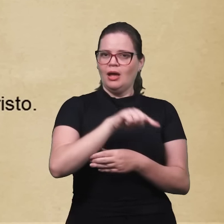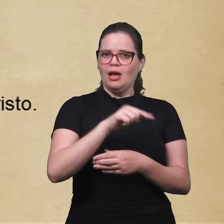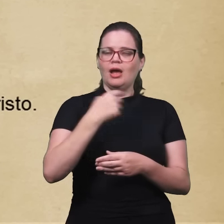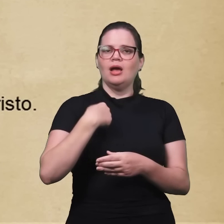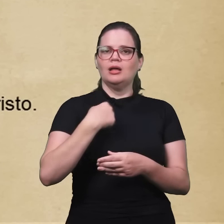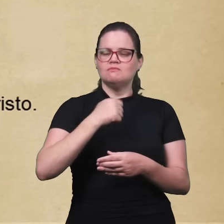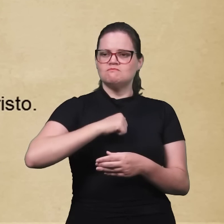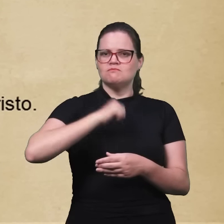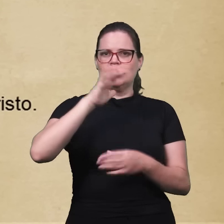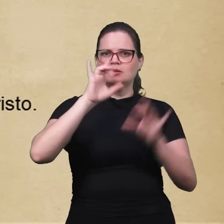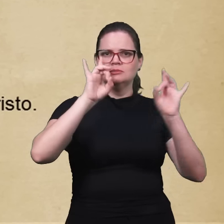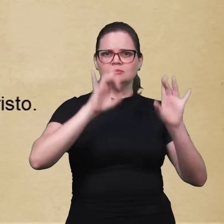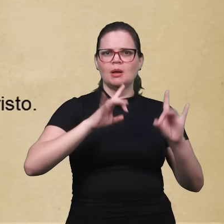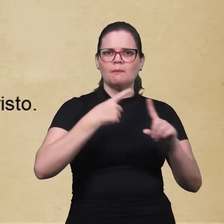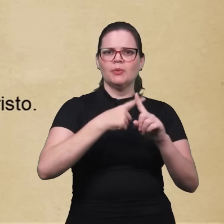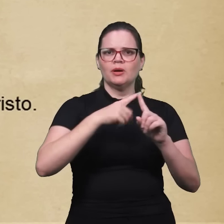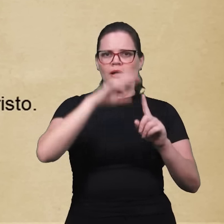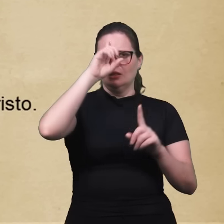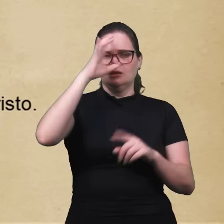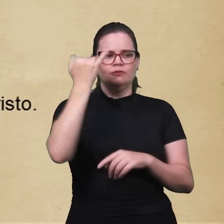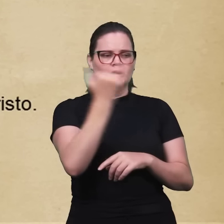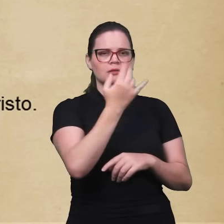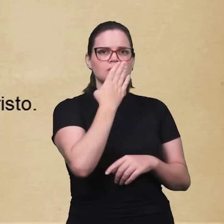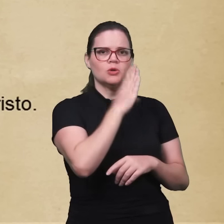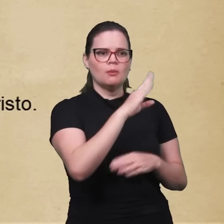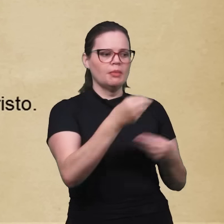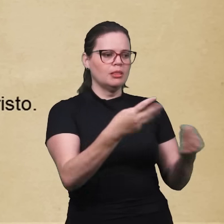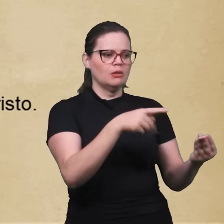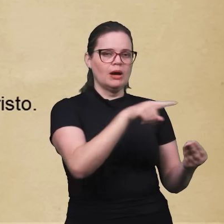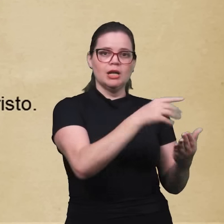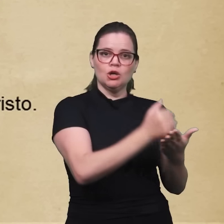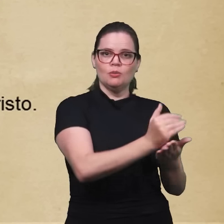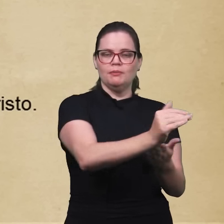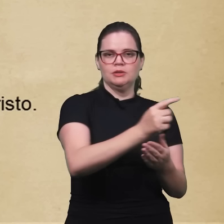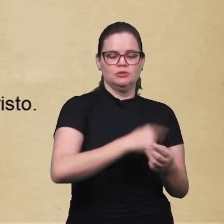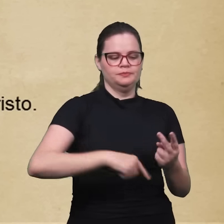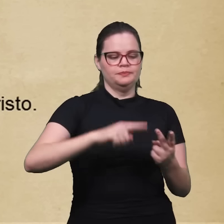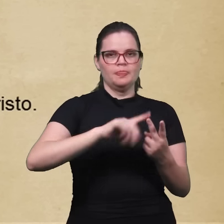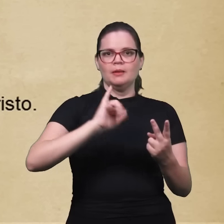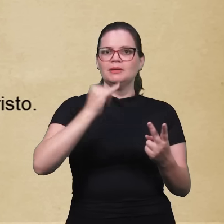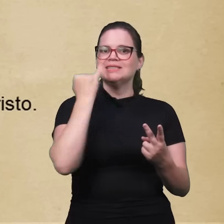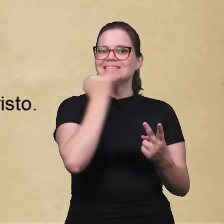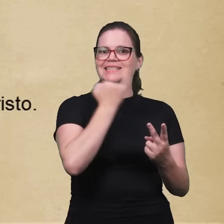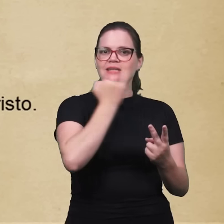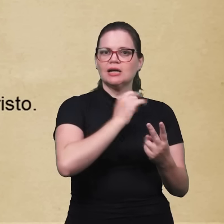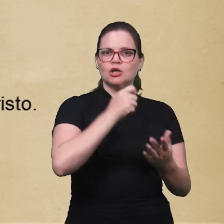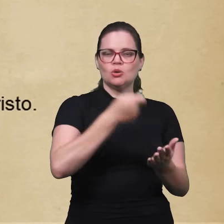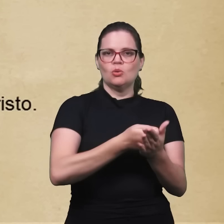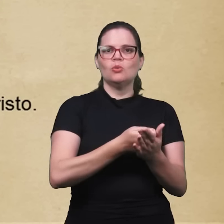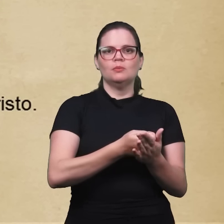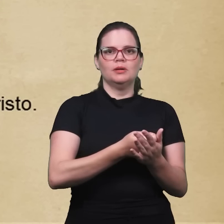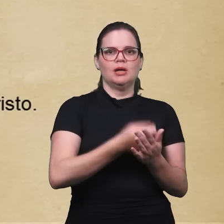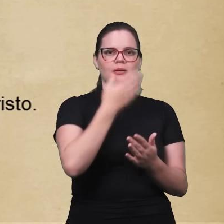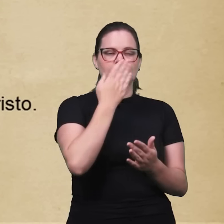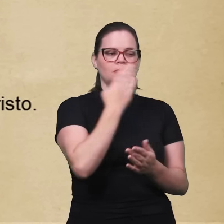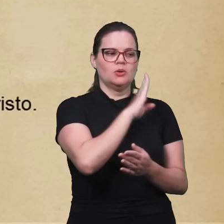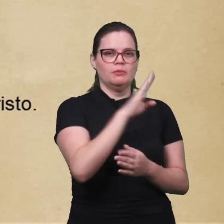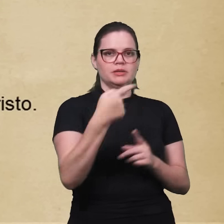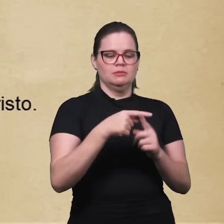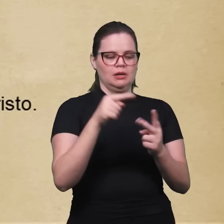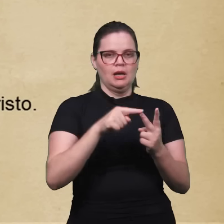promessa, né? Nós vemos Isaac, o filho da promessa, né? Aquele que